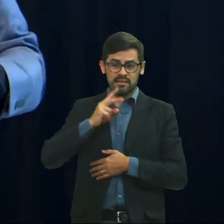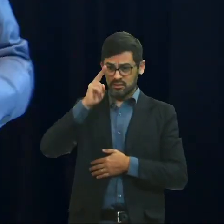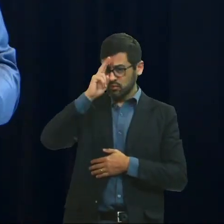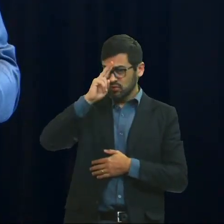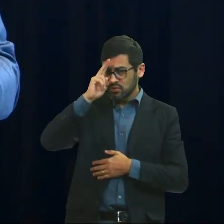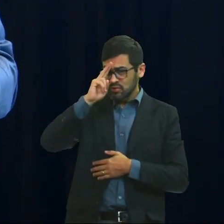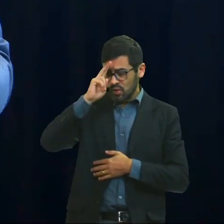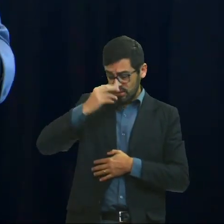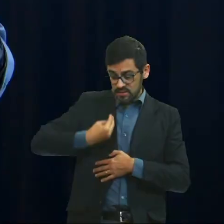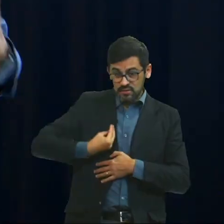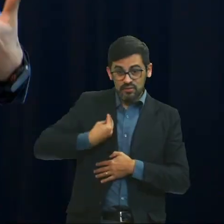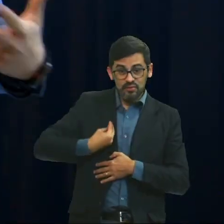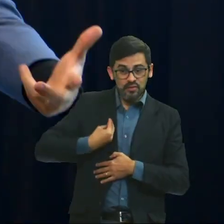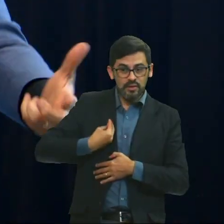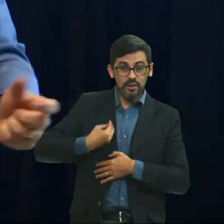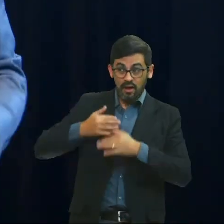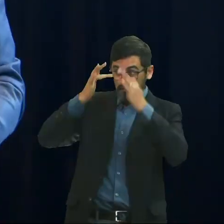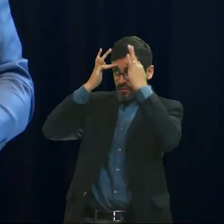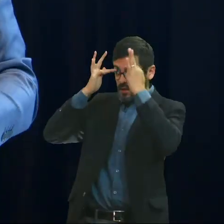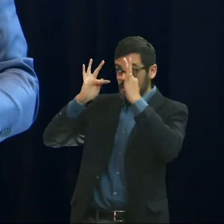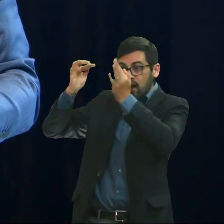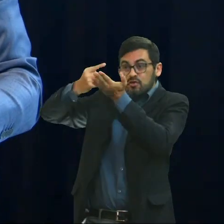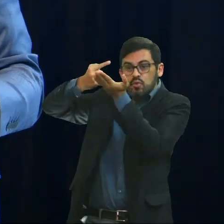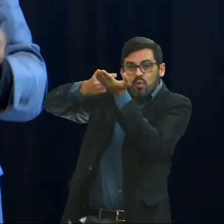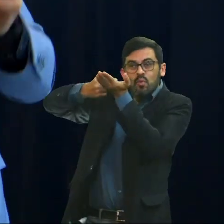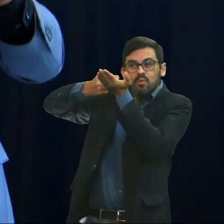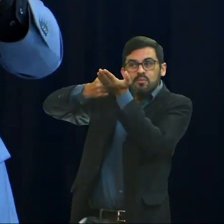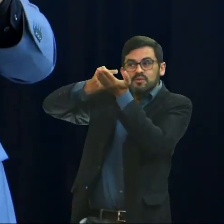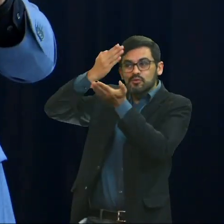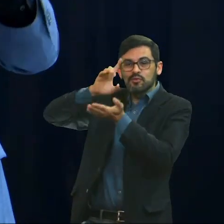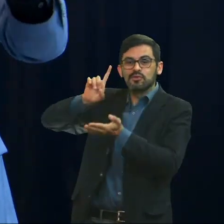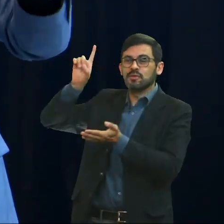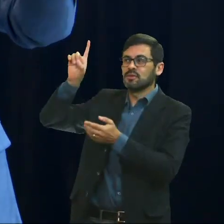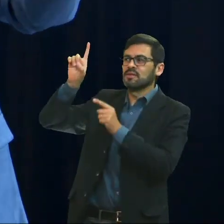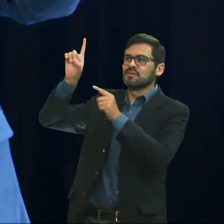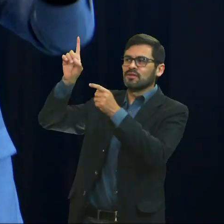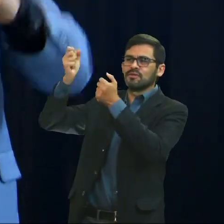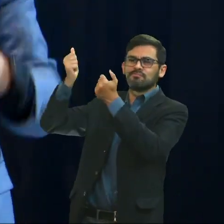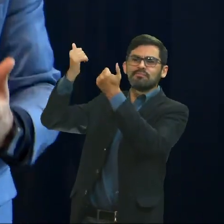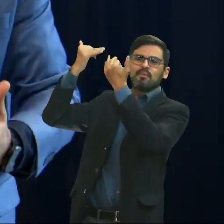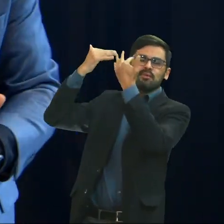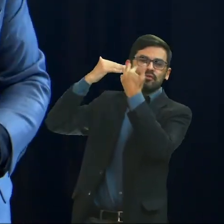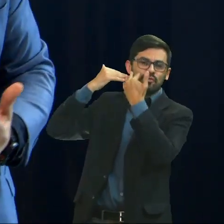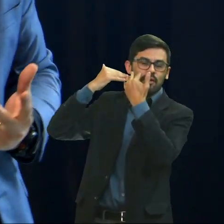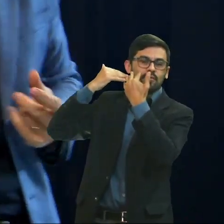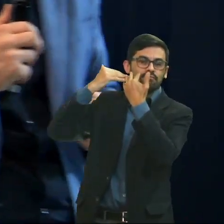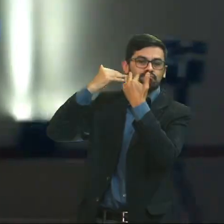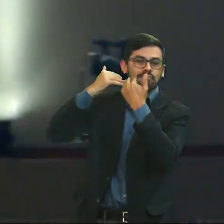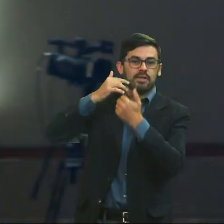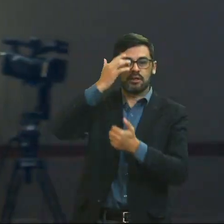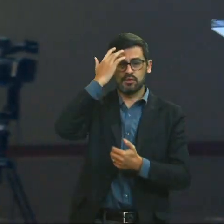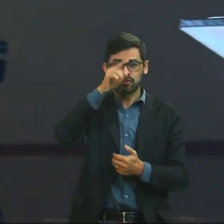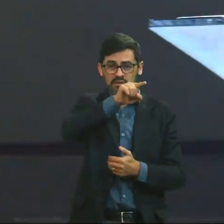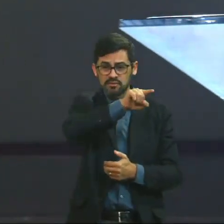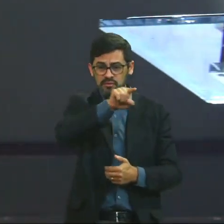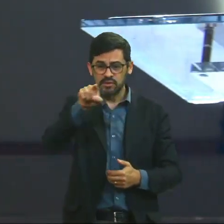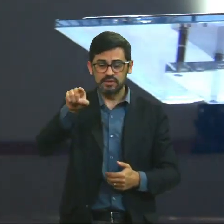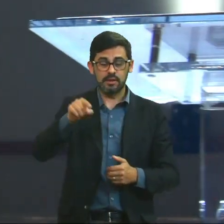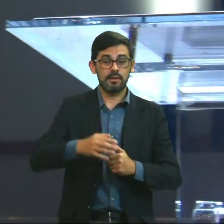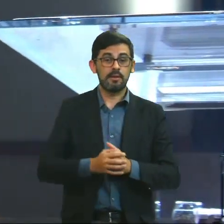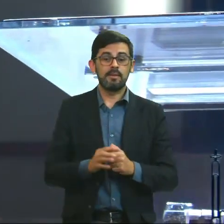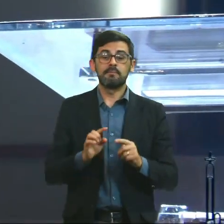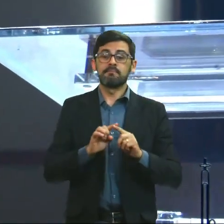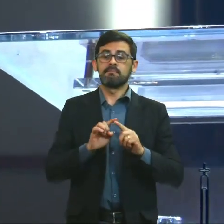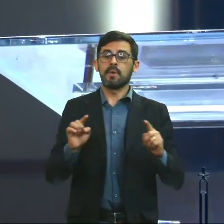história, da tua fidelidade. E Deus vai te honrar. Eu não sei você, mas